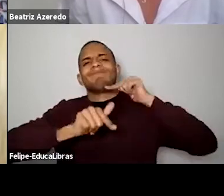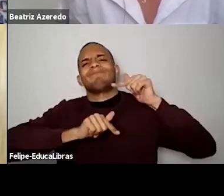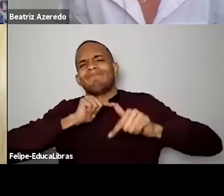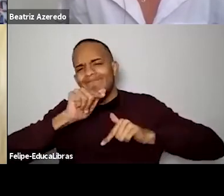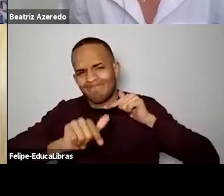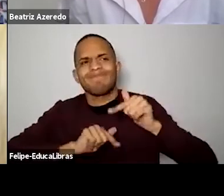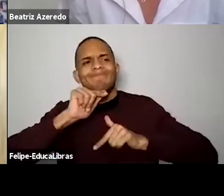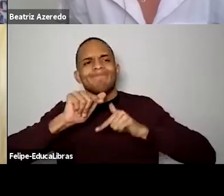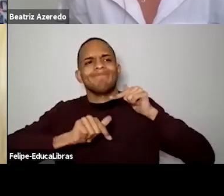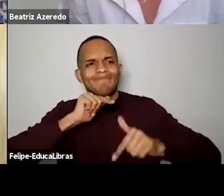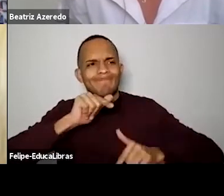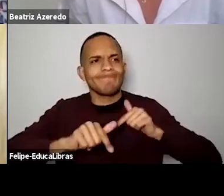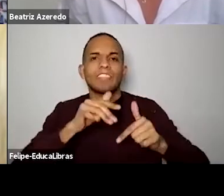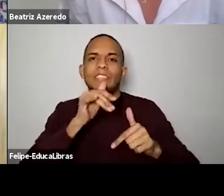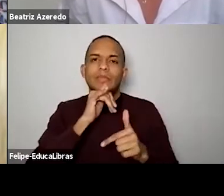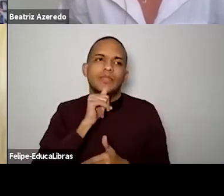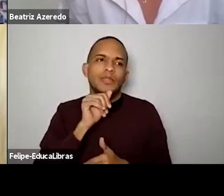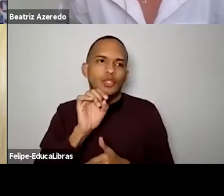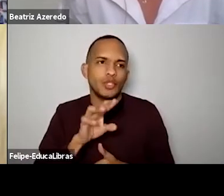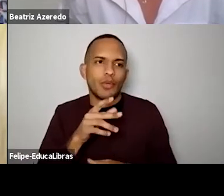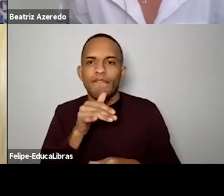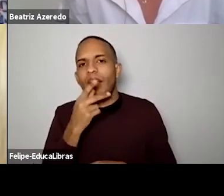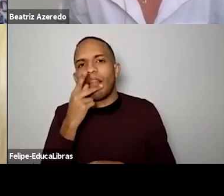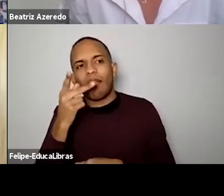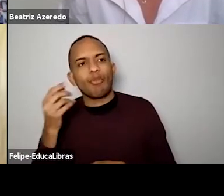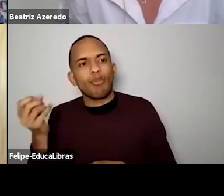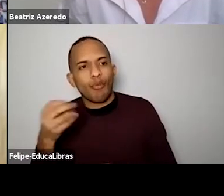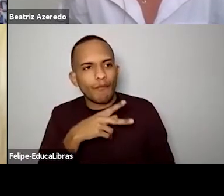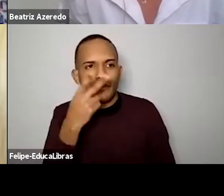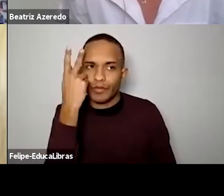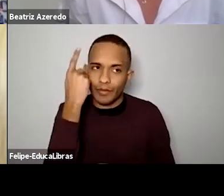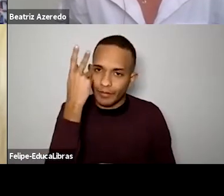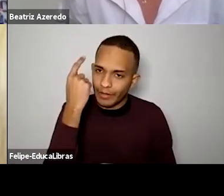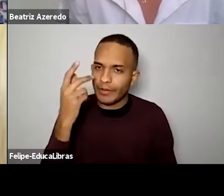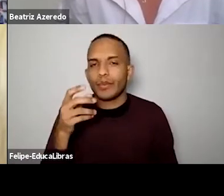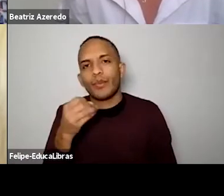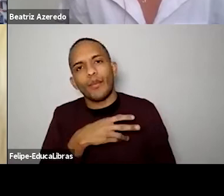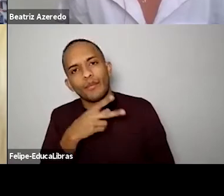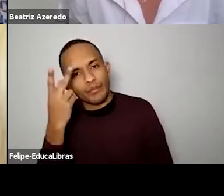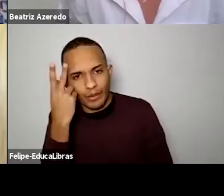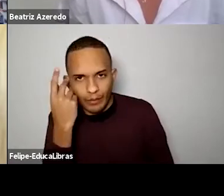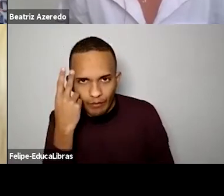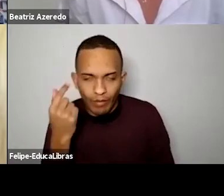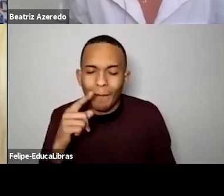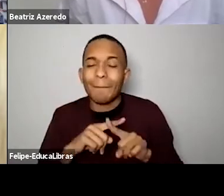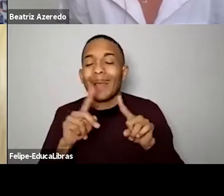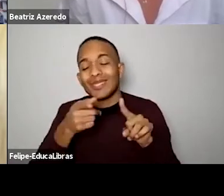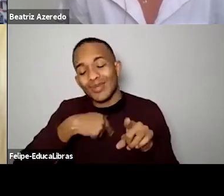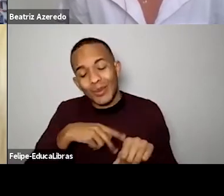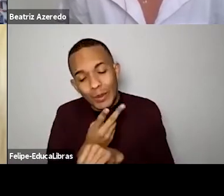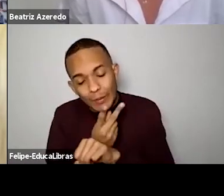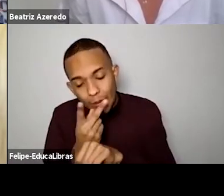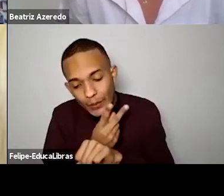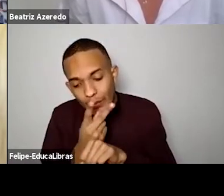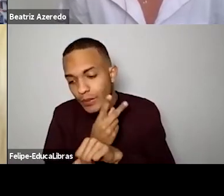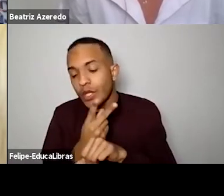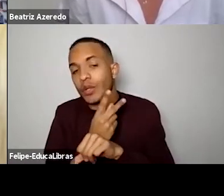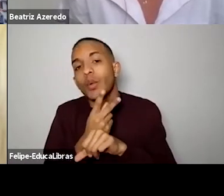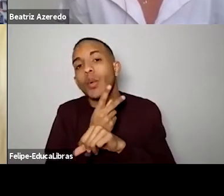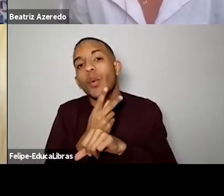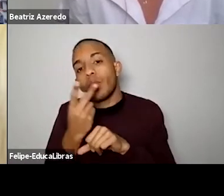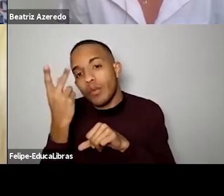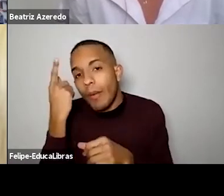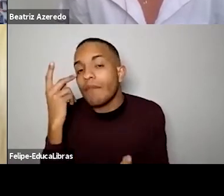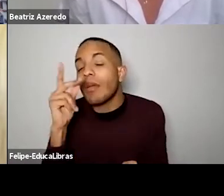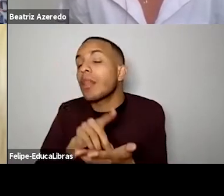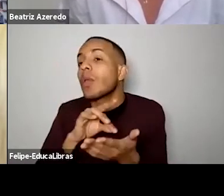Porque não adianta a gente falar de um novo normal quando nas favelas nós ainda estamos procurando um normal, né? Então,